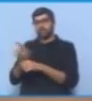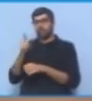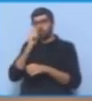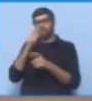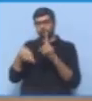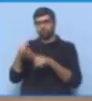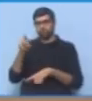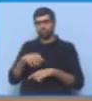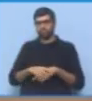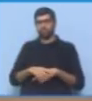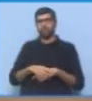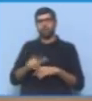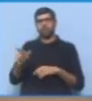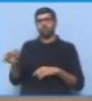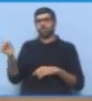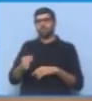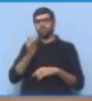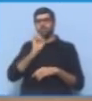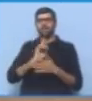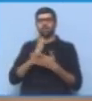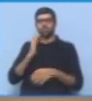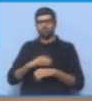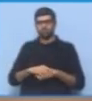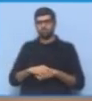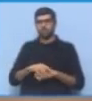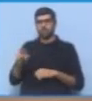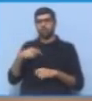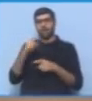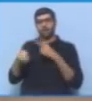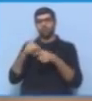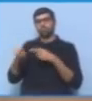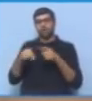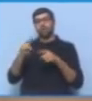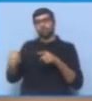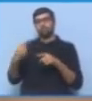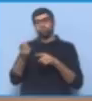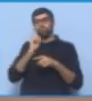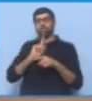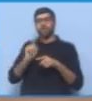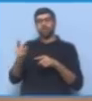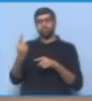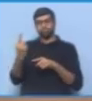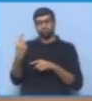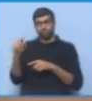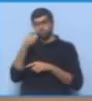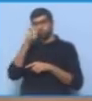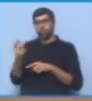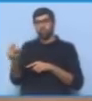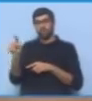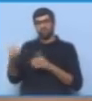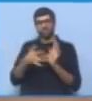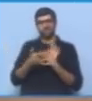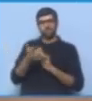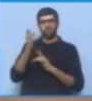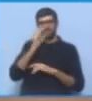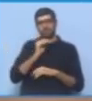homem. Ou seja, o que eles trazem é só uma mulher. Portanto, a primeira coisa é eles estão a acusar, depois estão a acusar só uma das partes, depois Jesus não